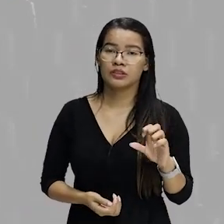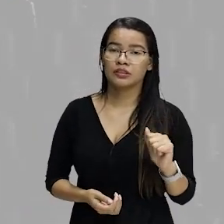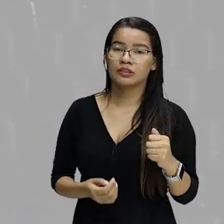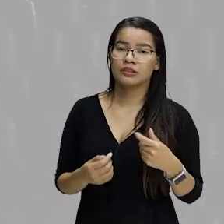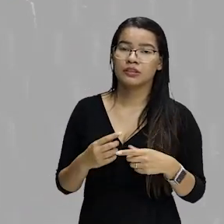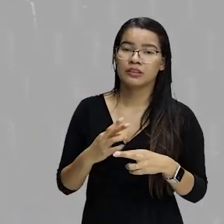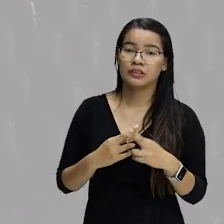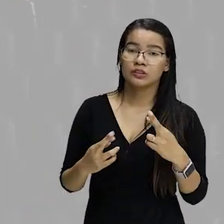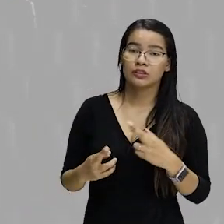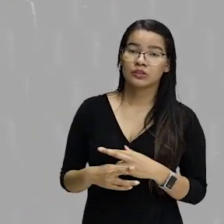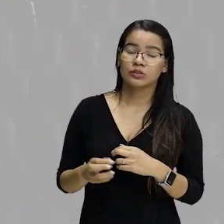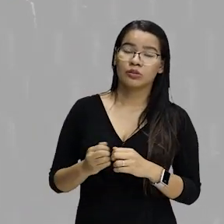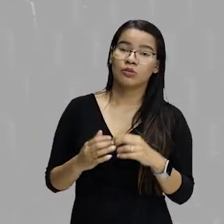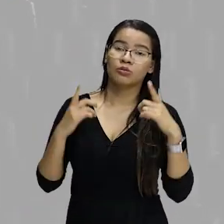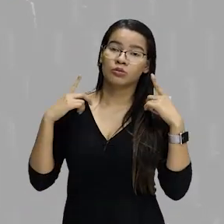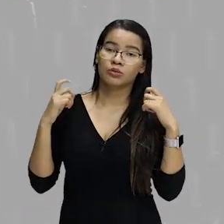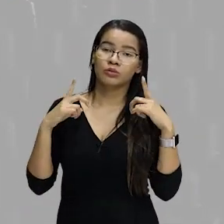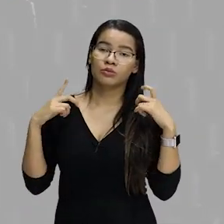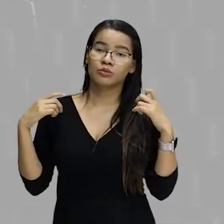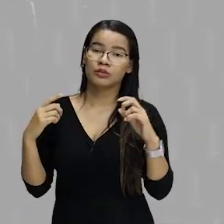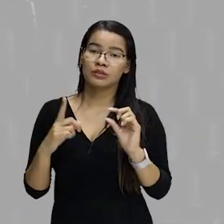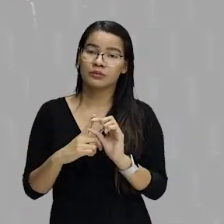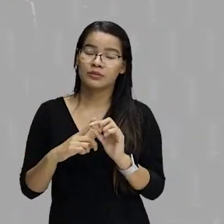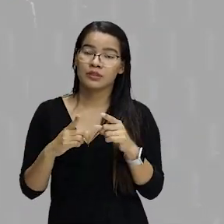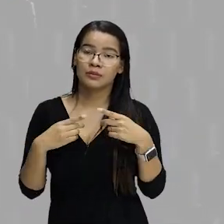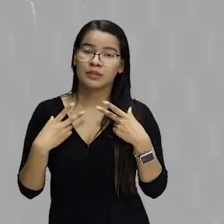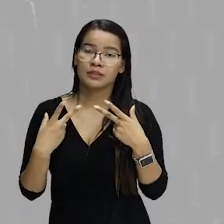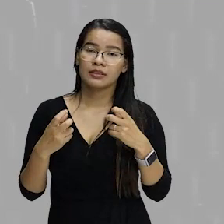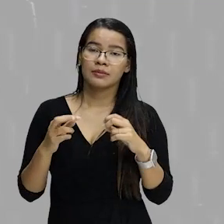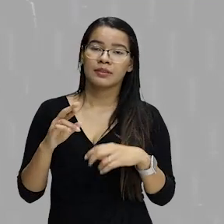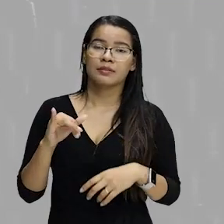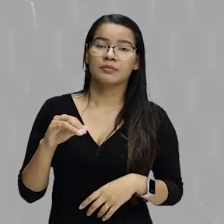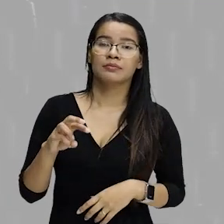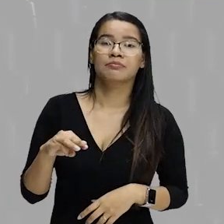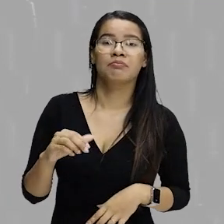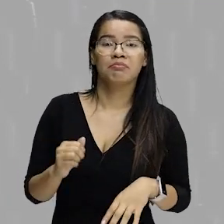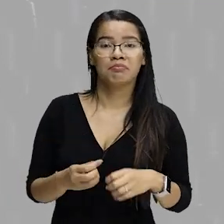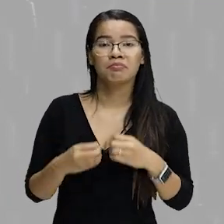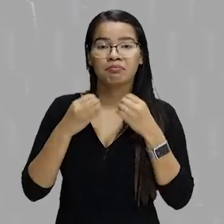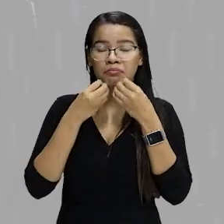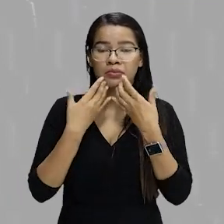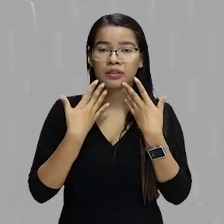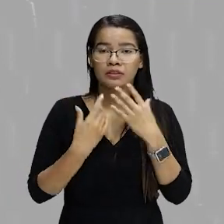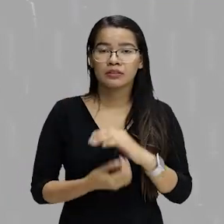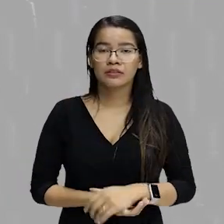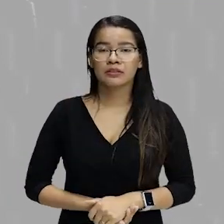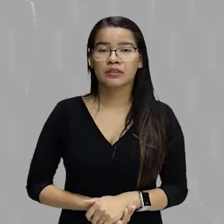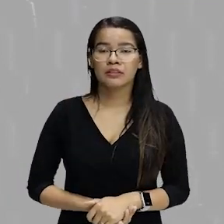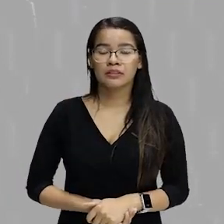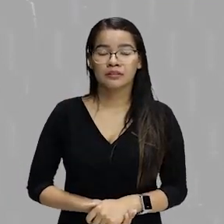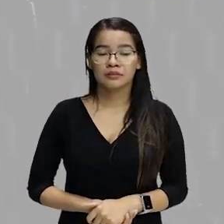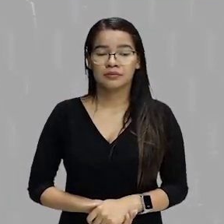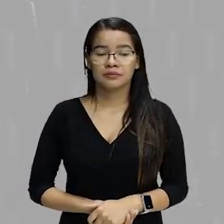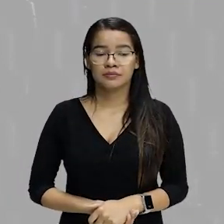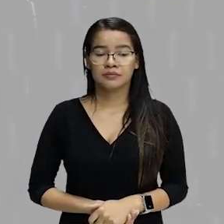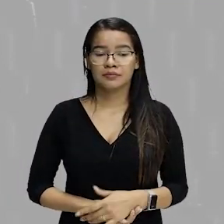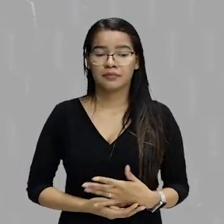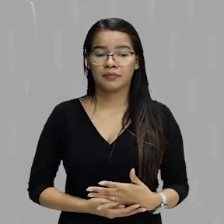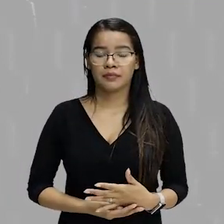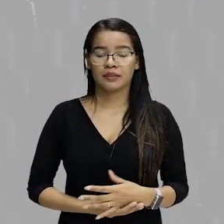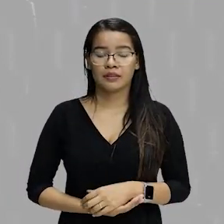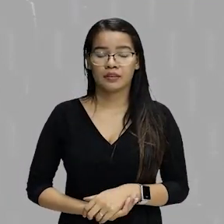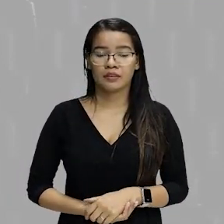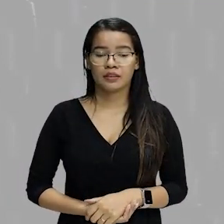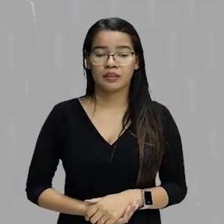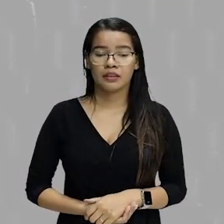das palavras. Você observa aí as rimas bem acentuadas, inclusive dentro das estrofes, dentro dos versos. A questão